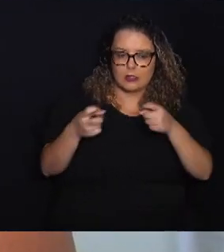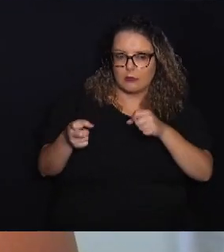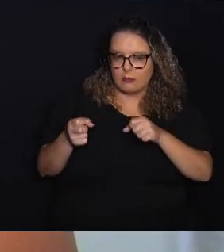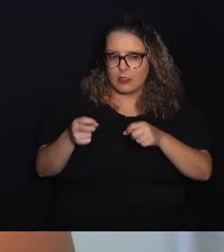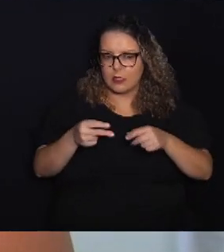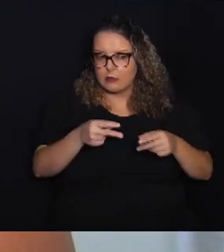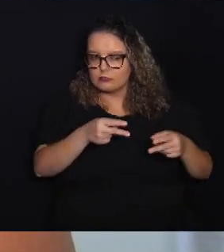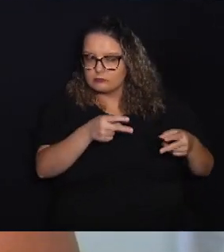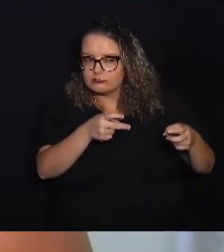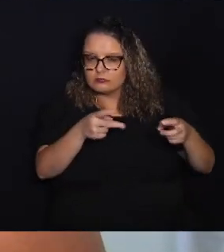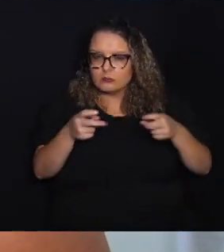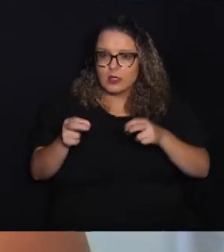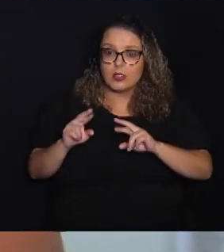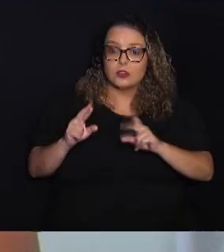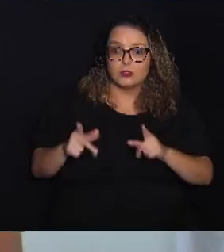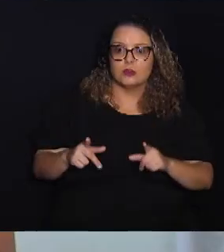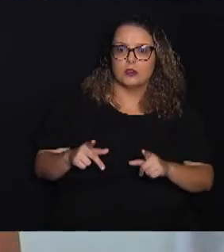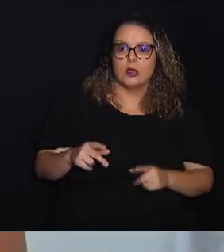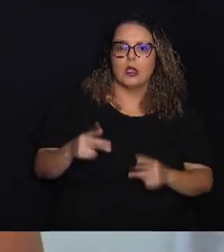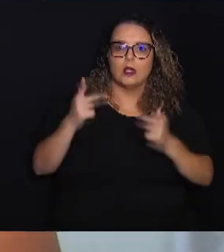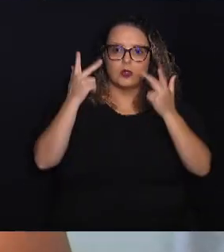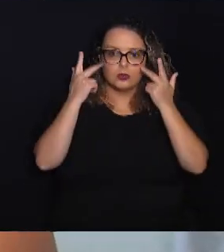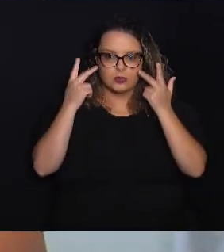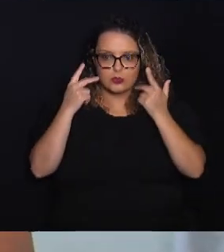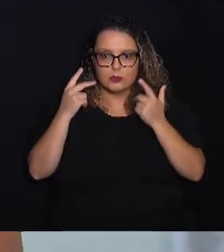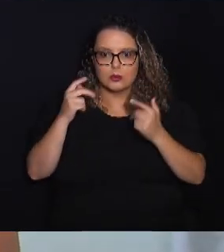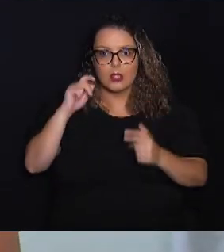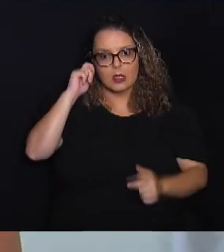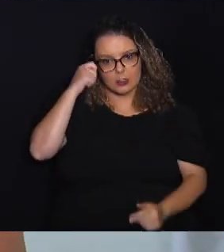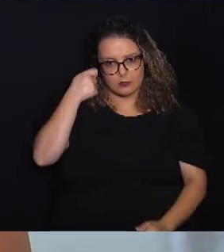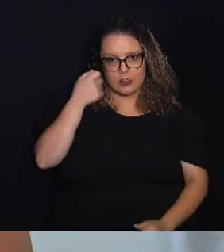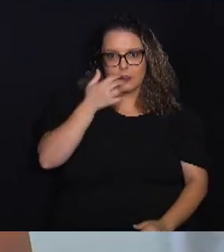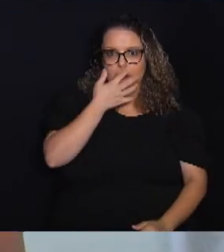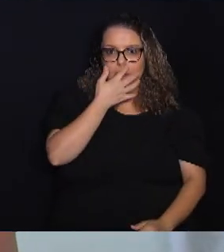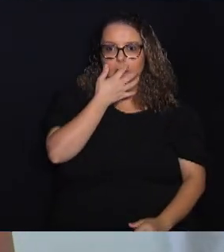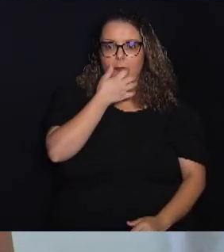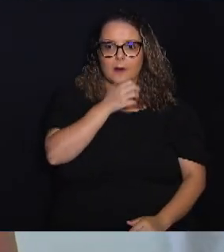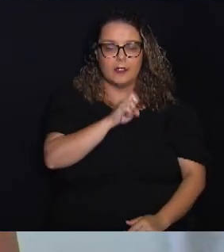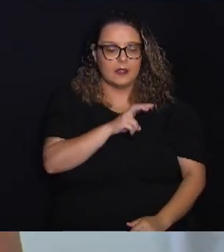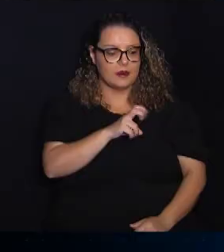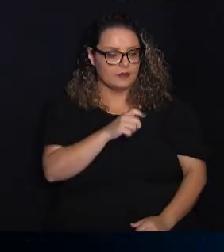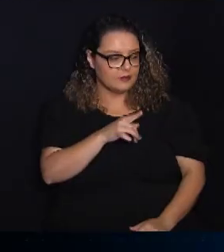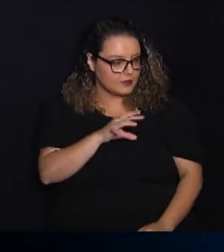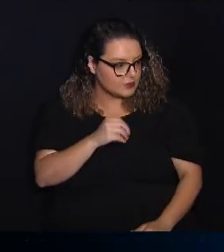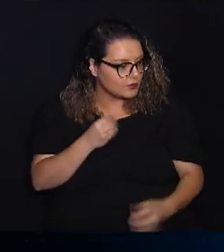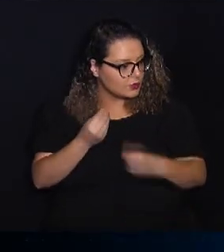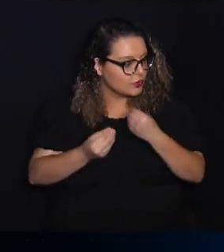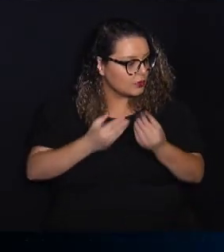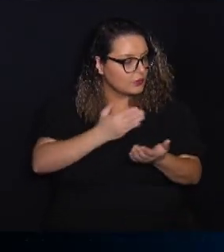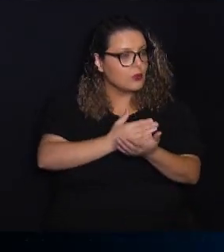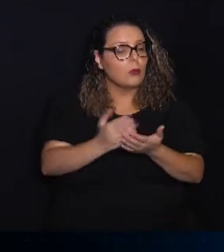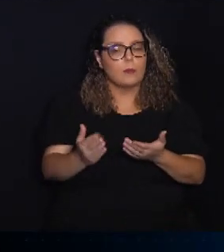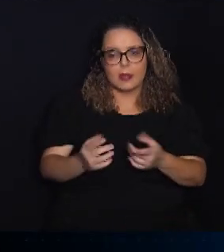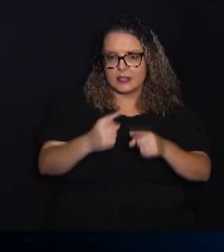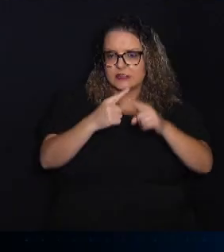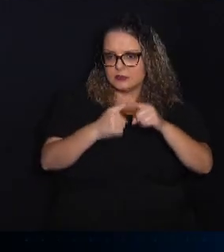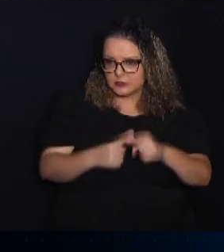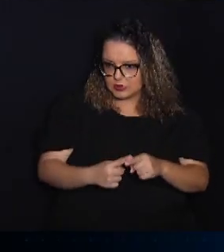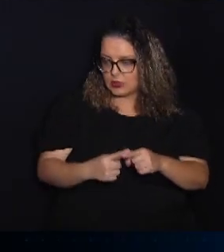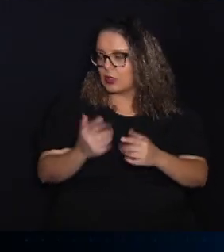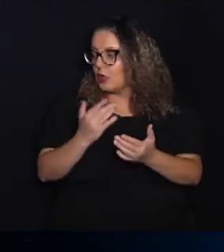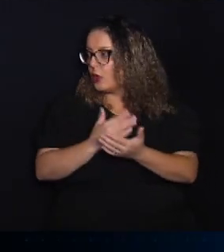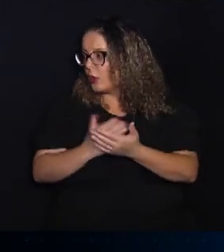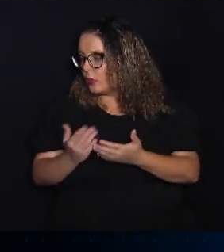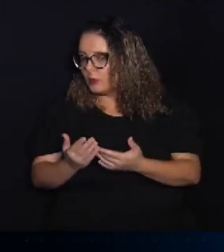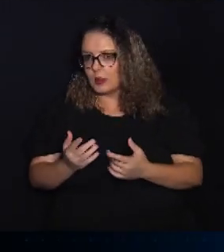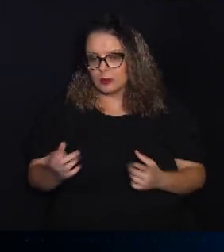da imagem, entendeu? É diferente, a bolinha que a gente usa comum é a bolinha preta. E o Evandro, então como que se inicia uma partida de